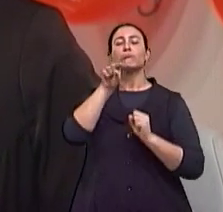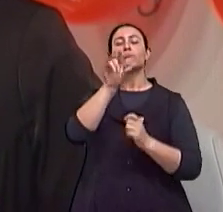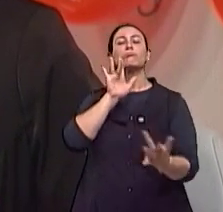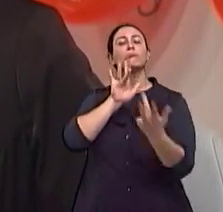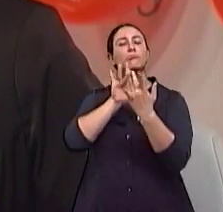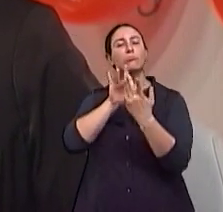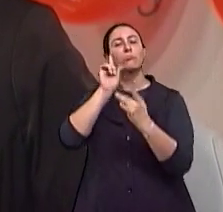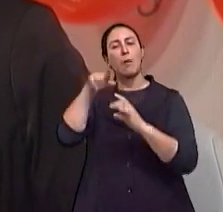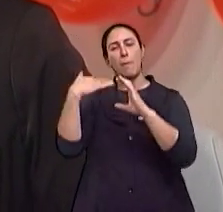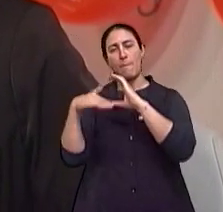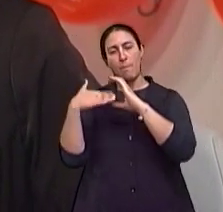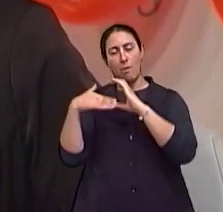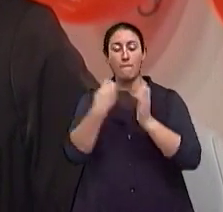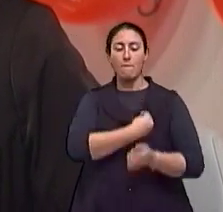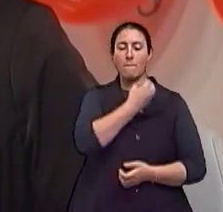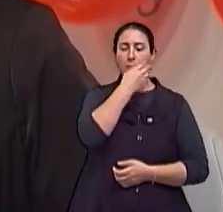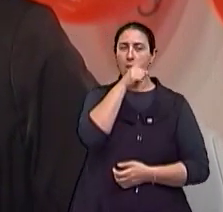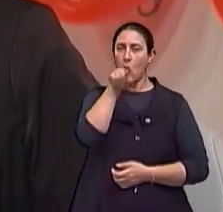e-mail